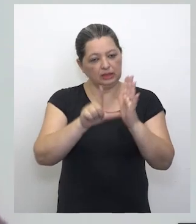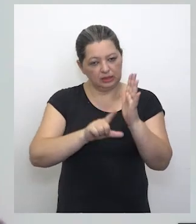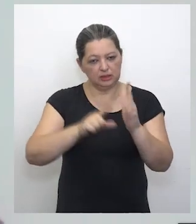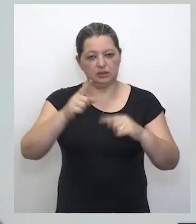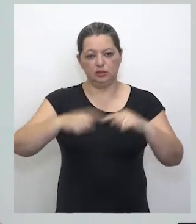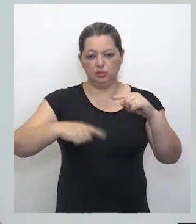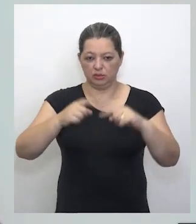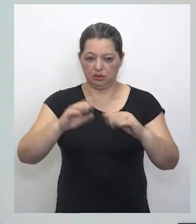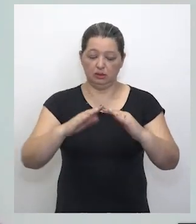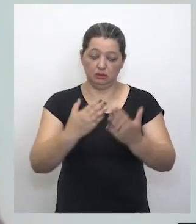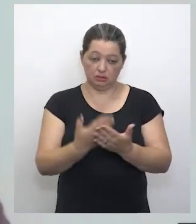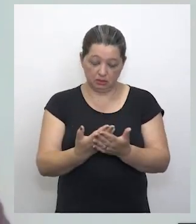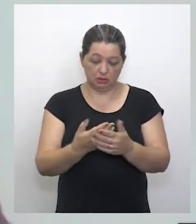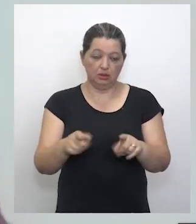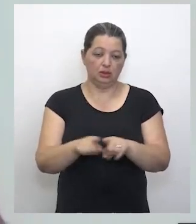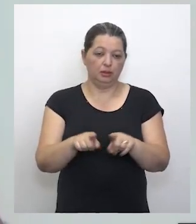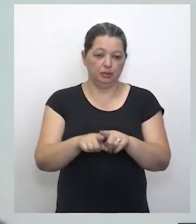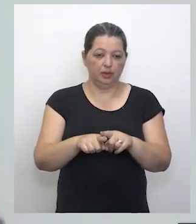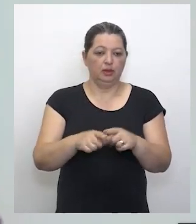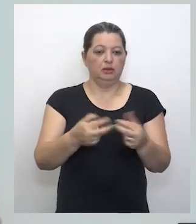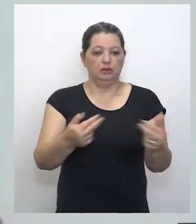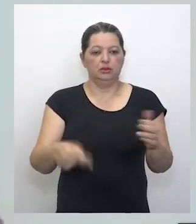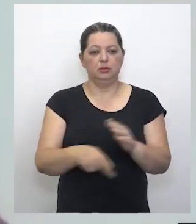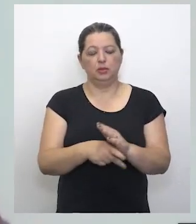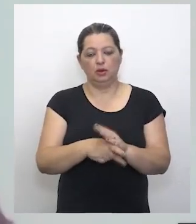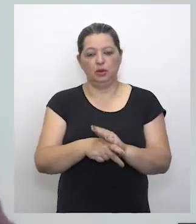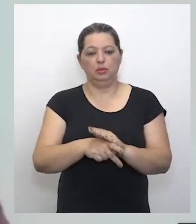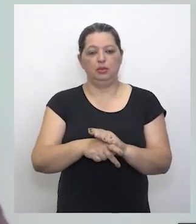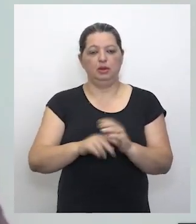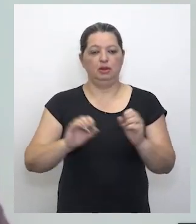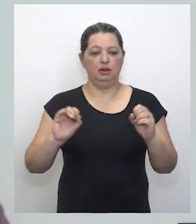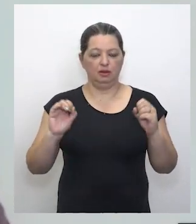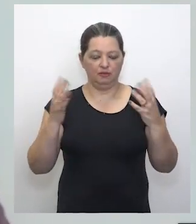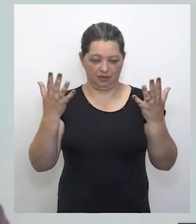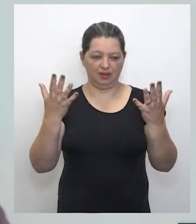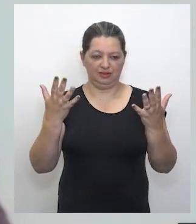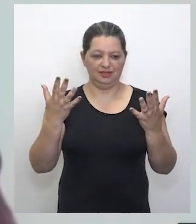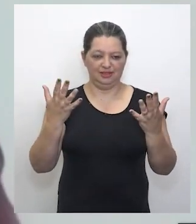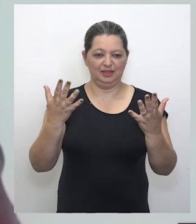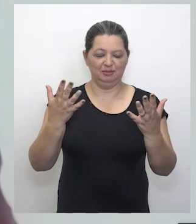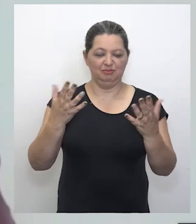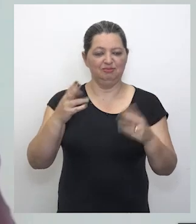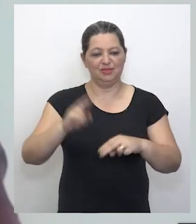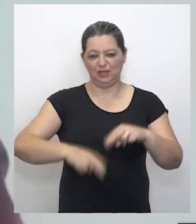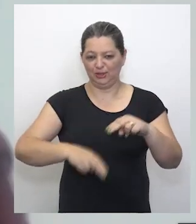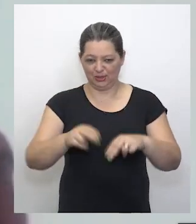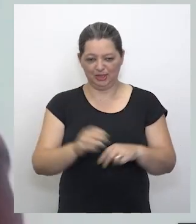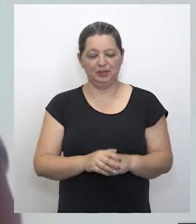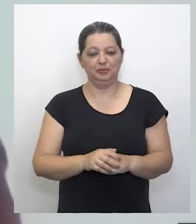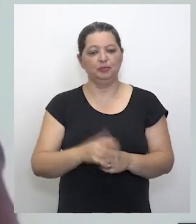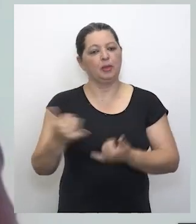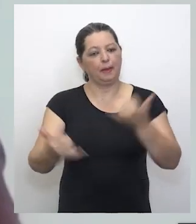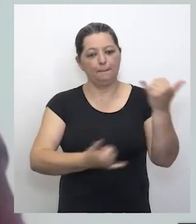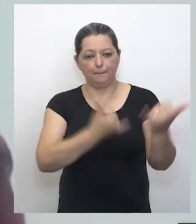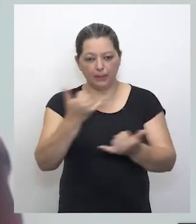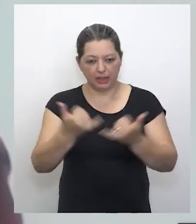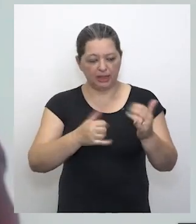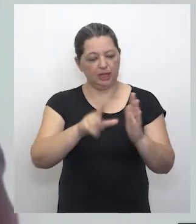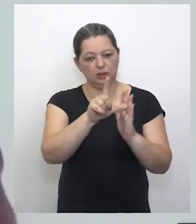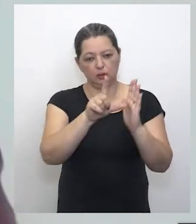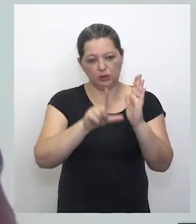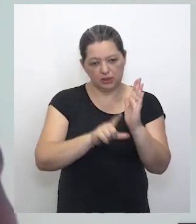pratos juninos. Tudo bem que a gente não está podendo ter festa junina, mas tudo bem. Brinquedos, listas